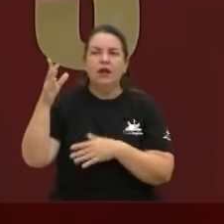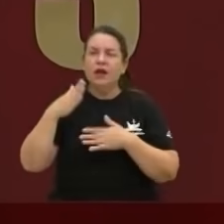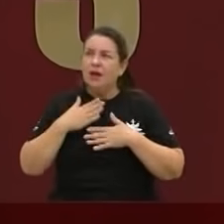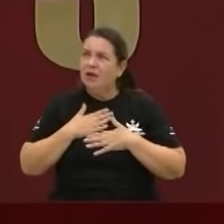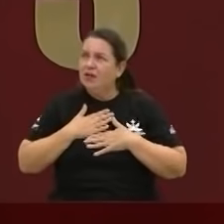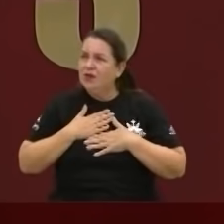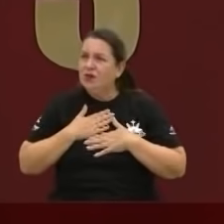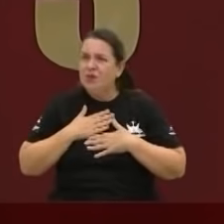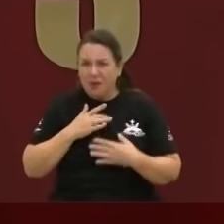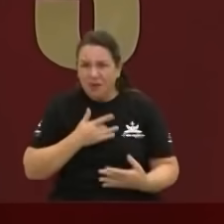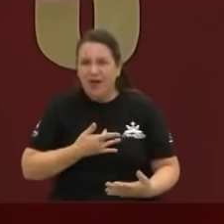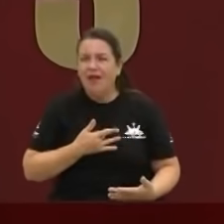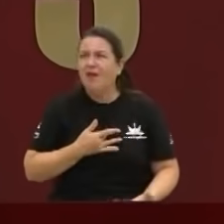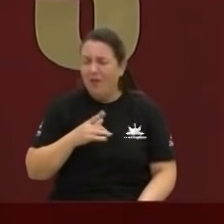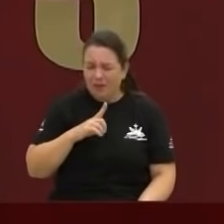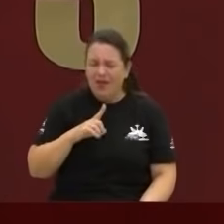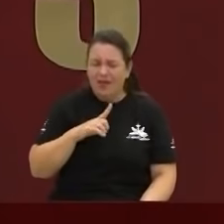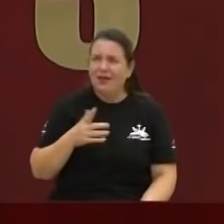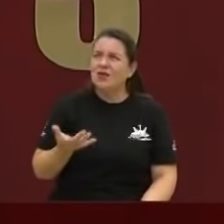tende piedade de mim.